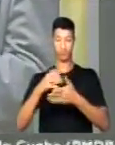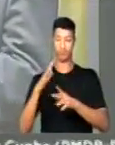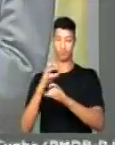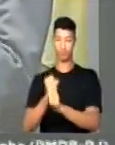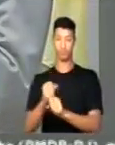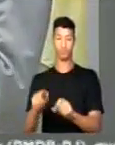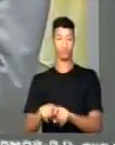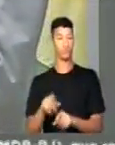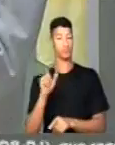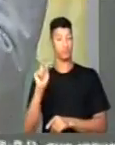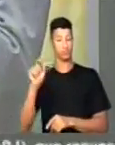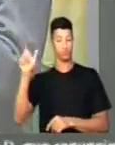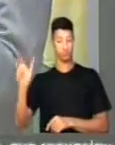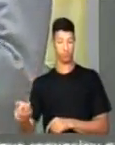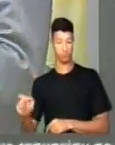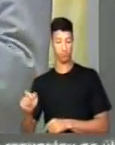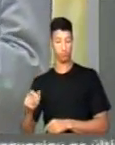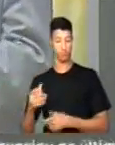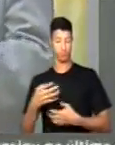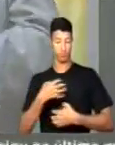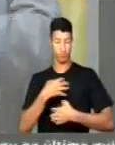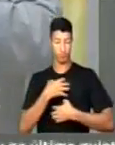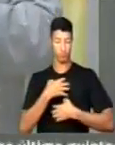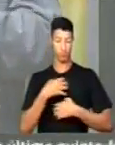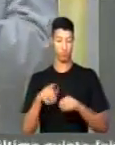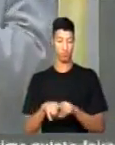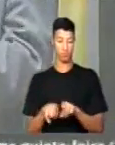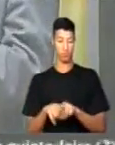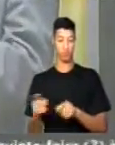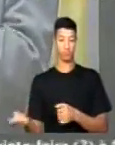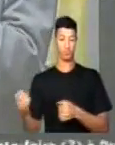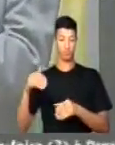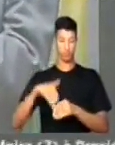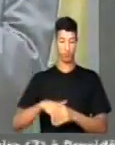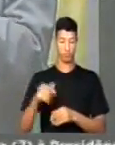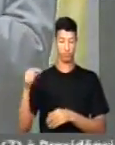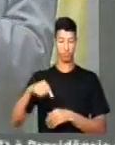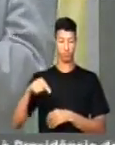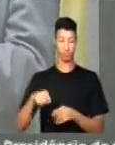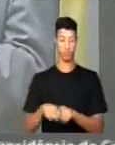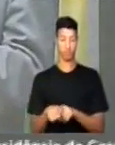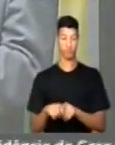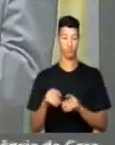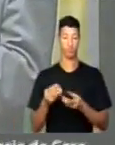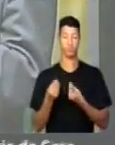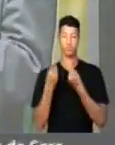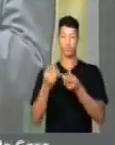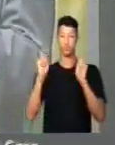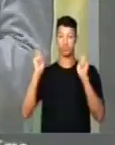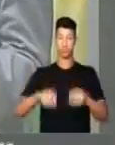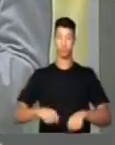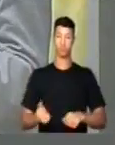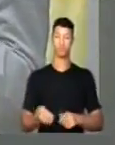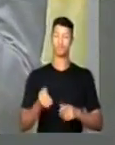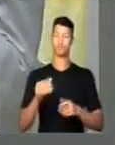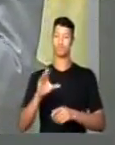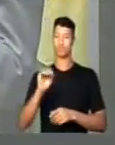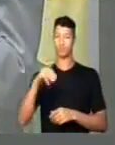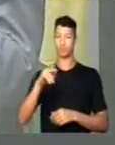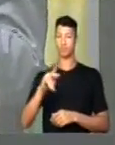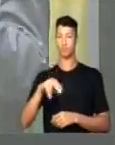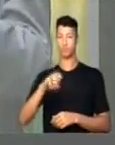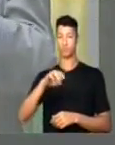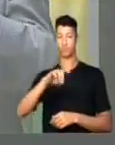conta, e que ele se sensibilize e volte aqui, dê uma condição de compensar